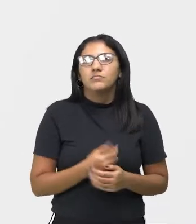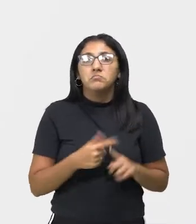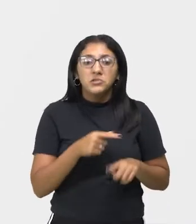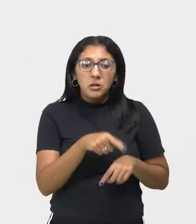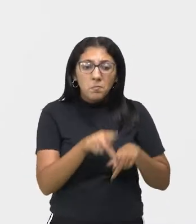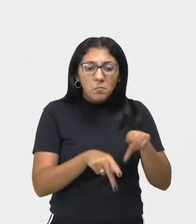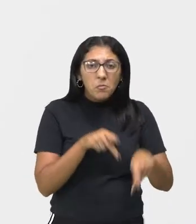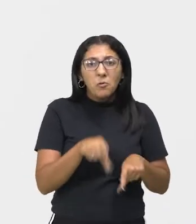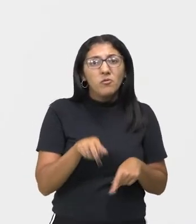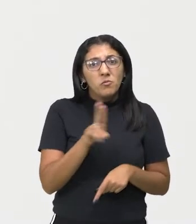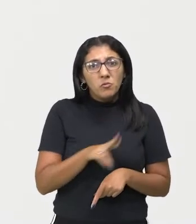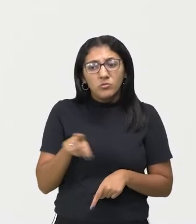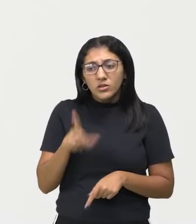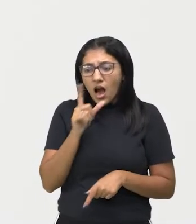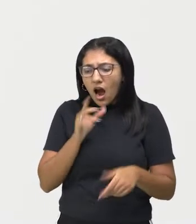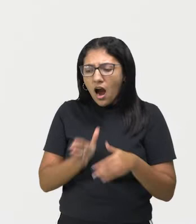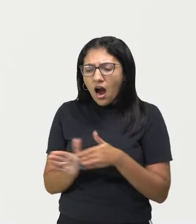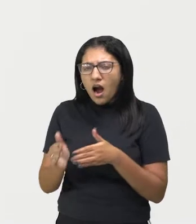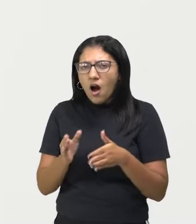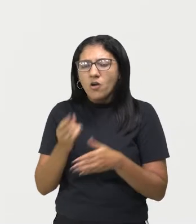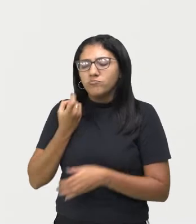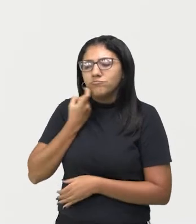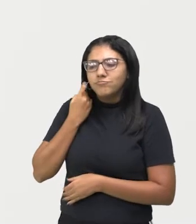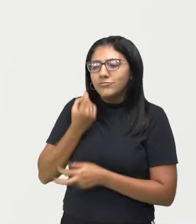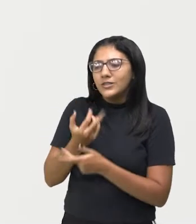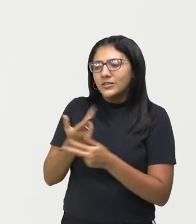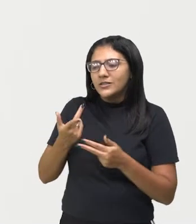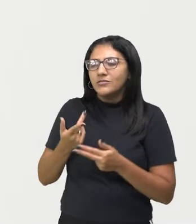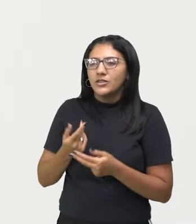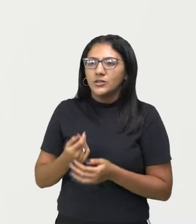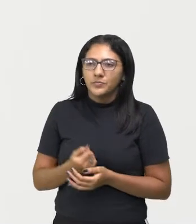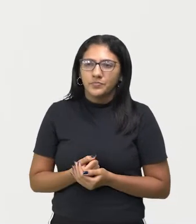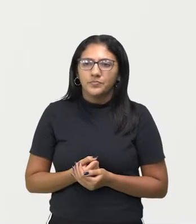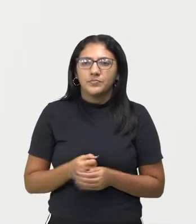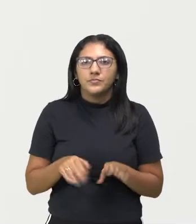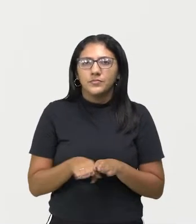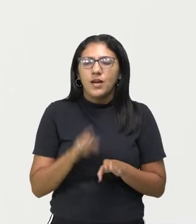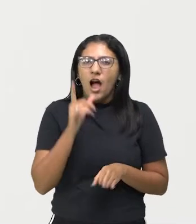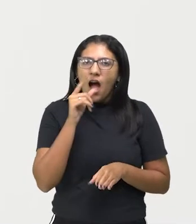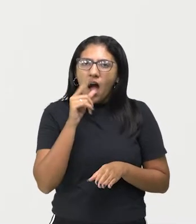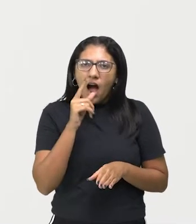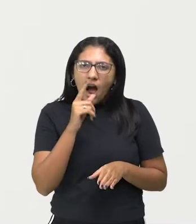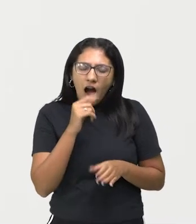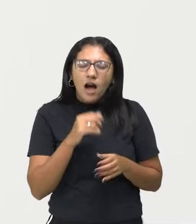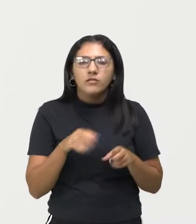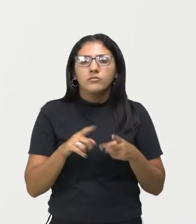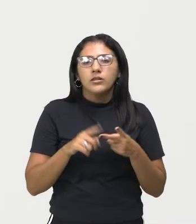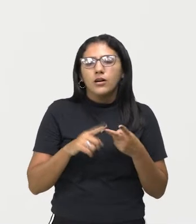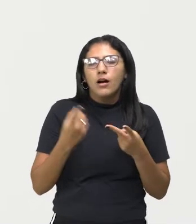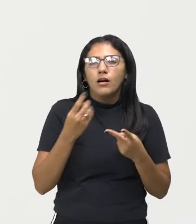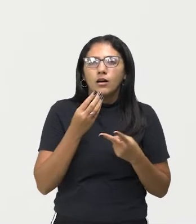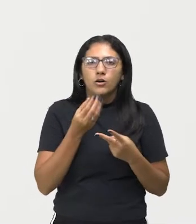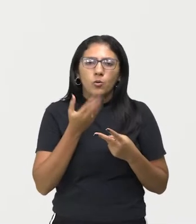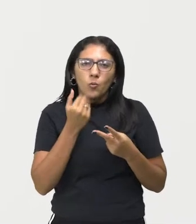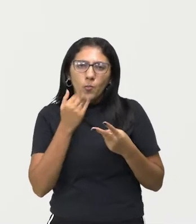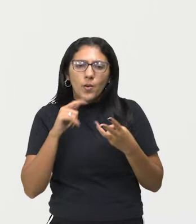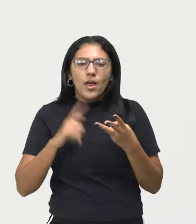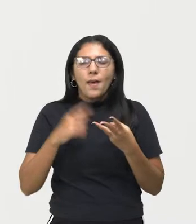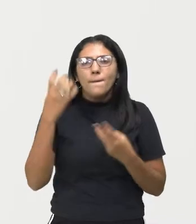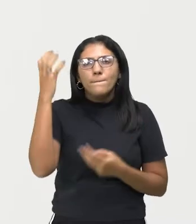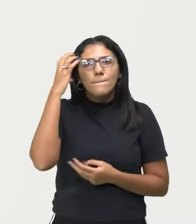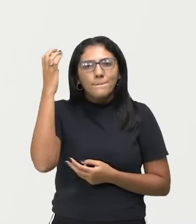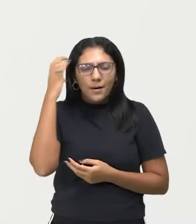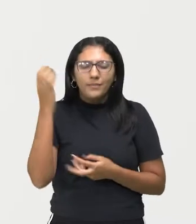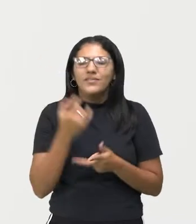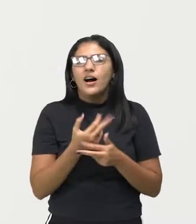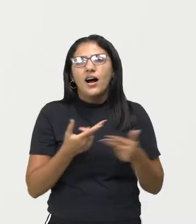sua subsistência. Então, há abastecimento para poder fazer comida, para sua higiene pessoal, para poder